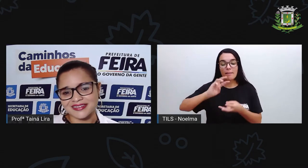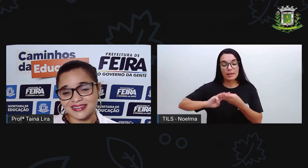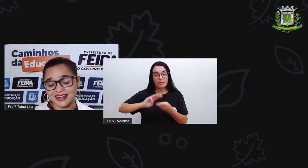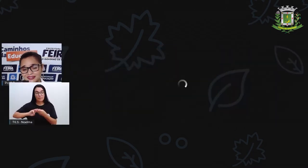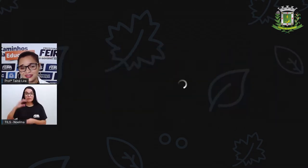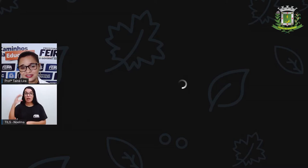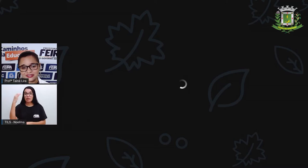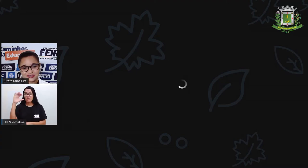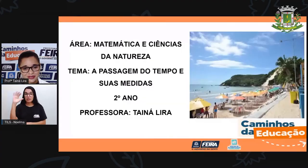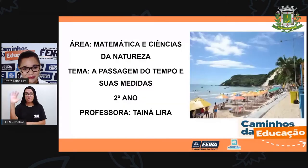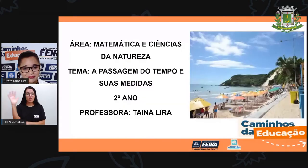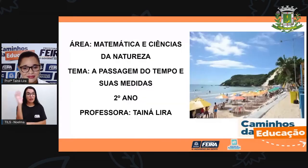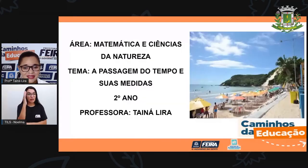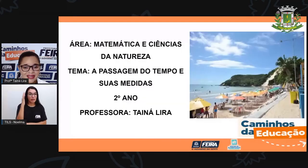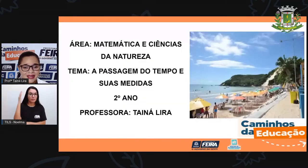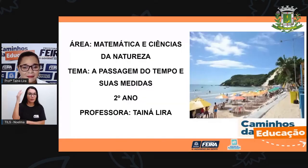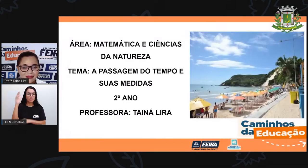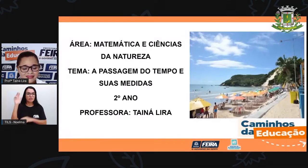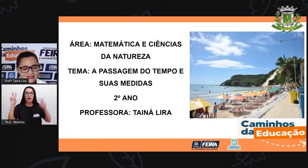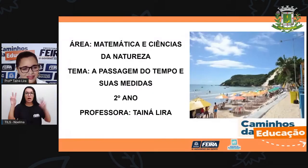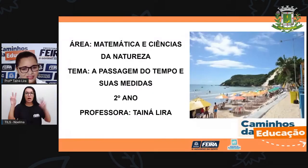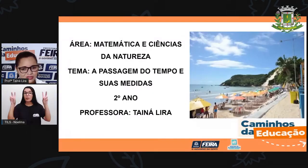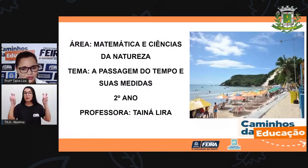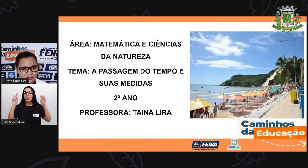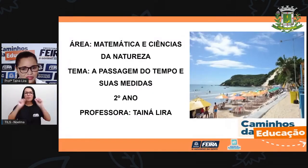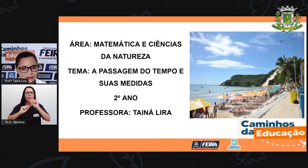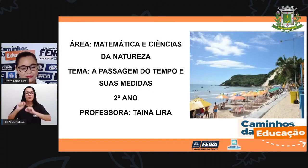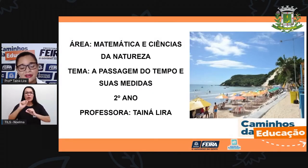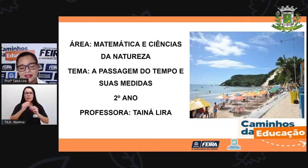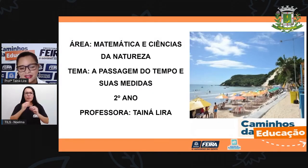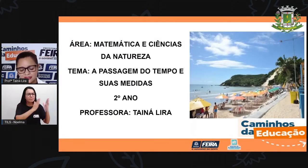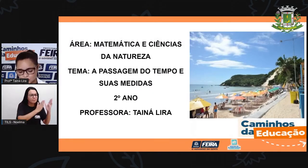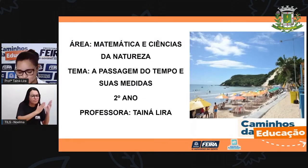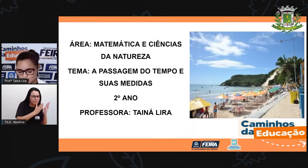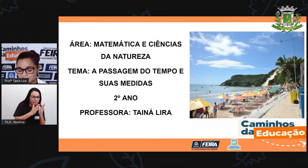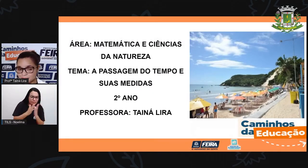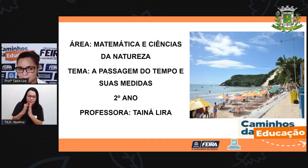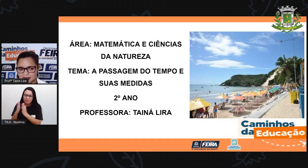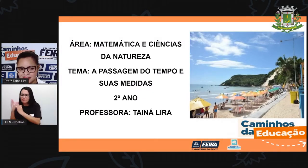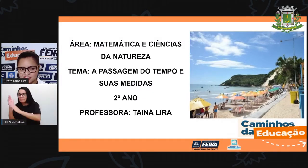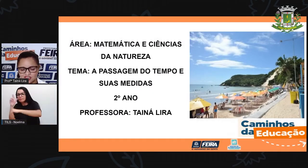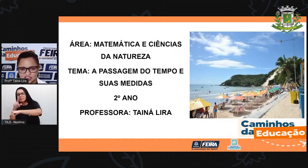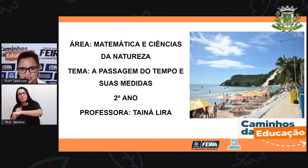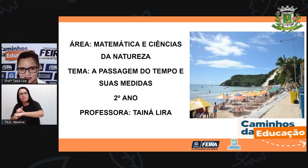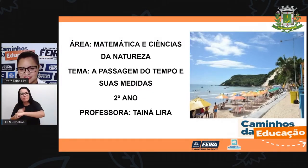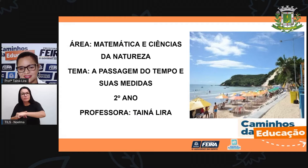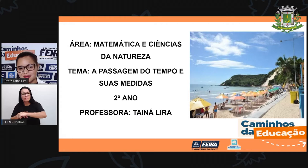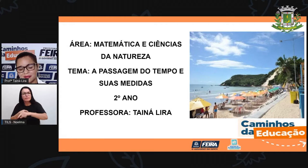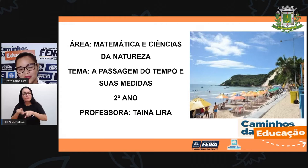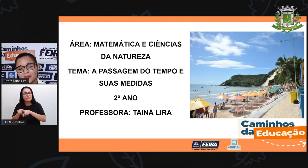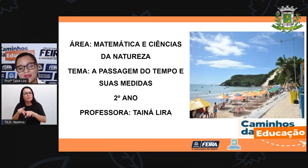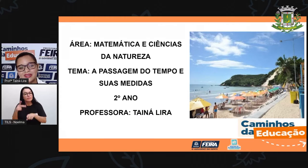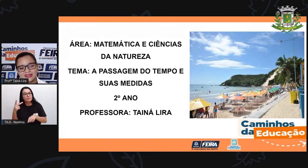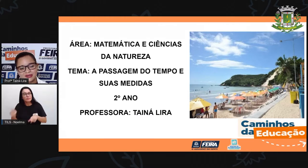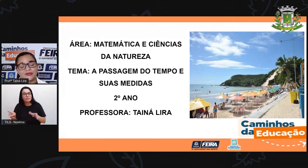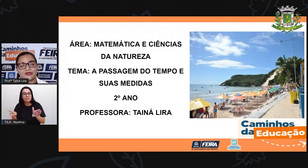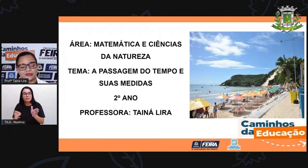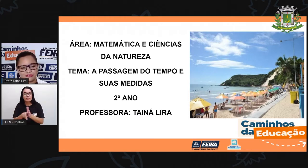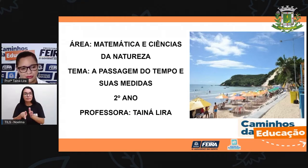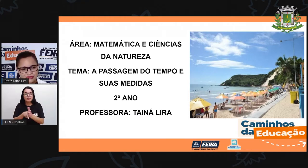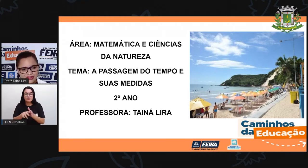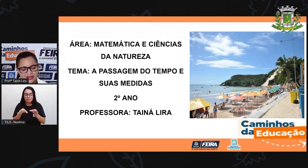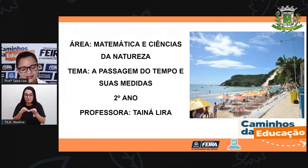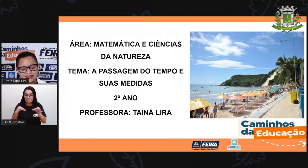Natureza, tá? E o nosso tema é a passagem do tempo e suas medidas, tá bom? Então,